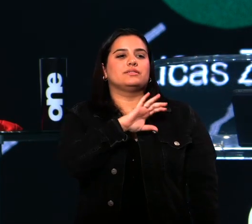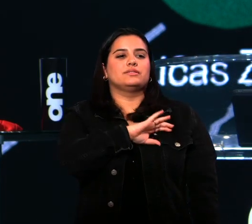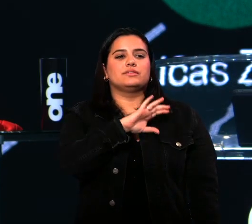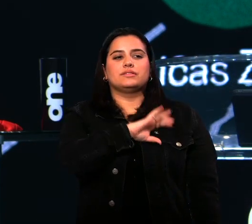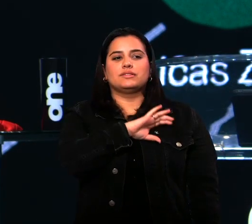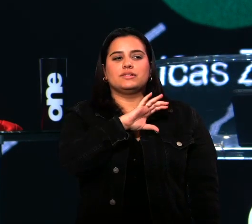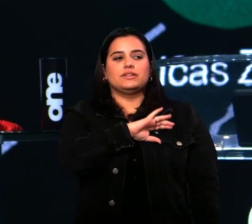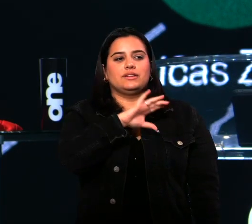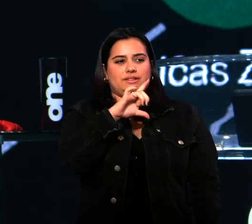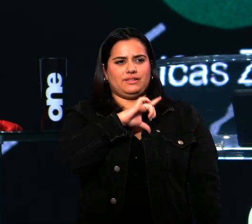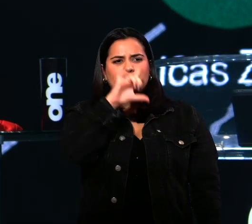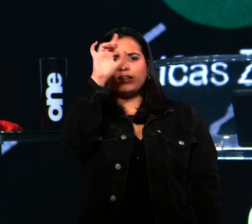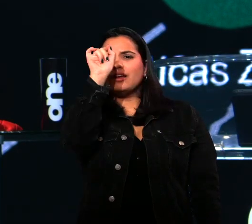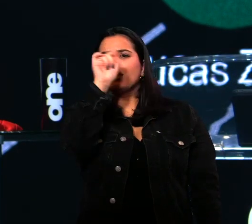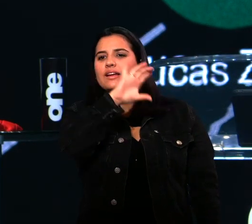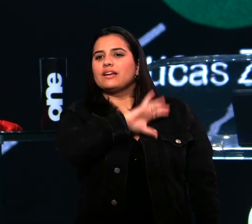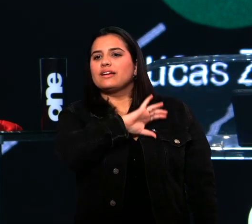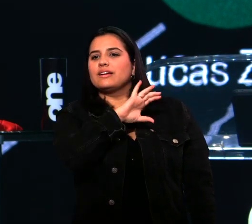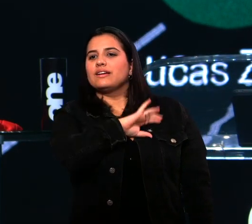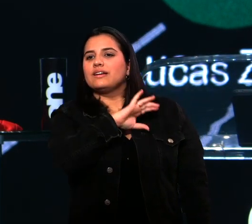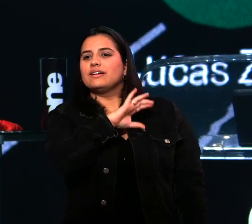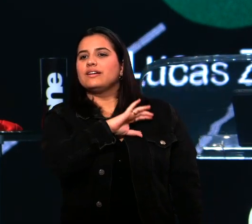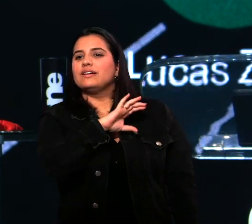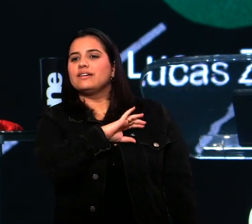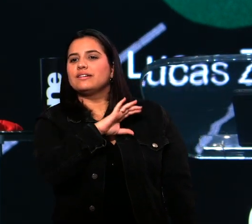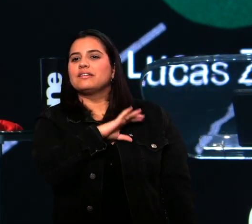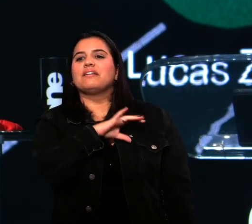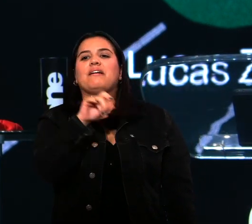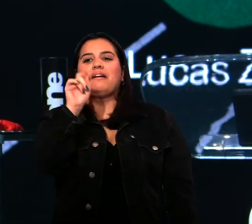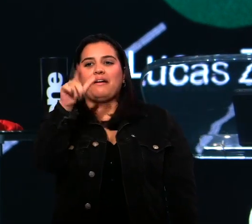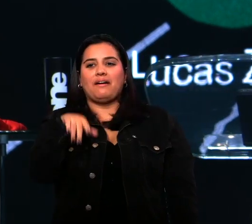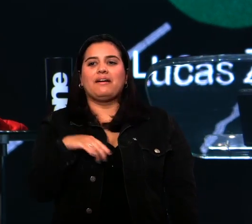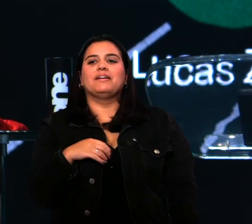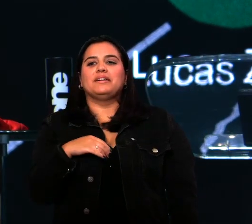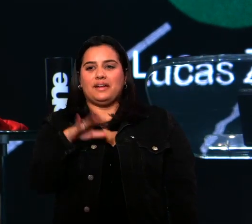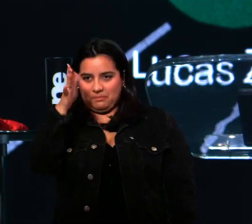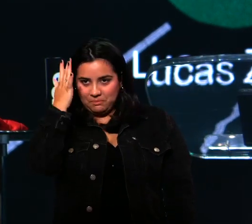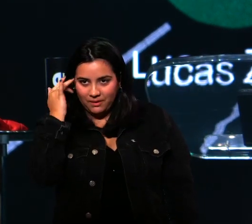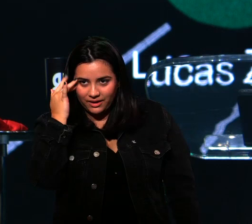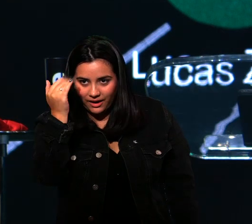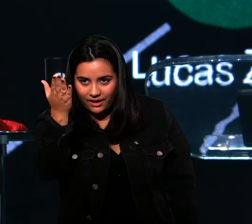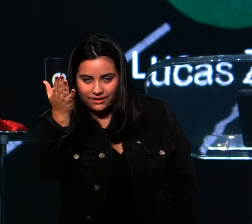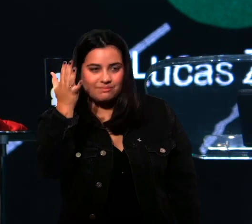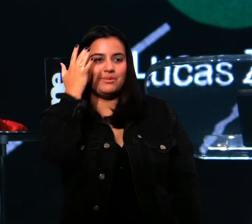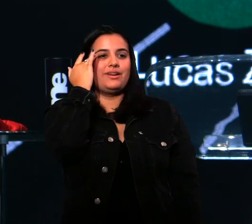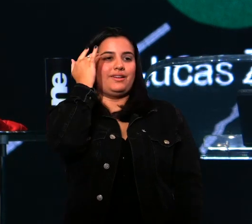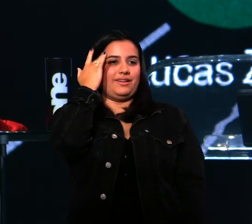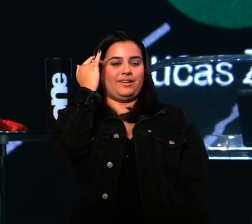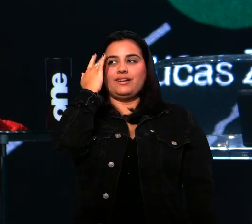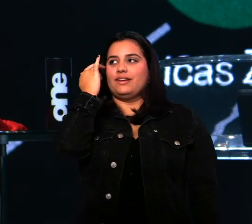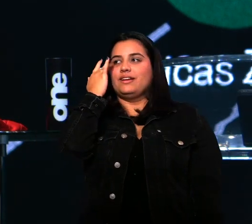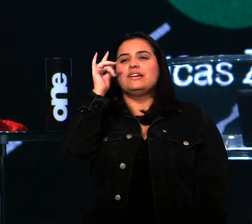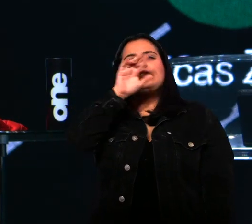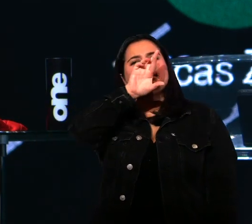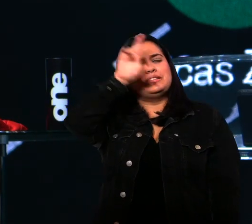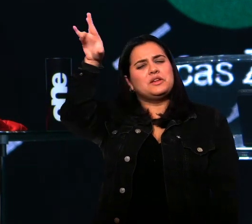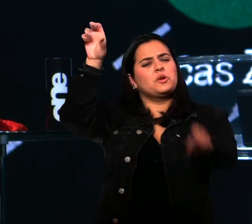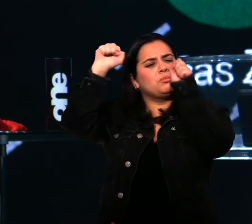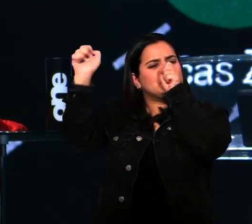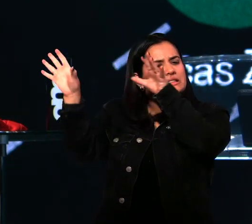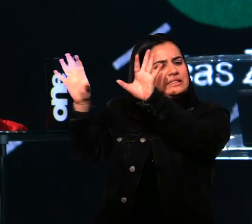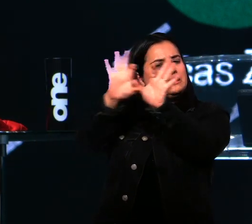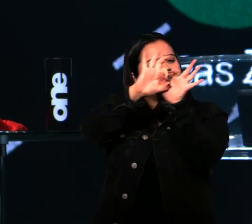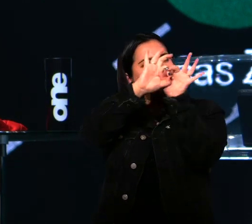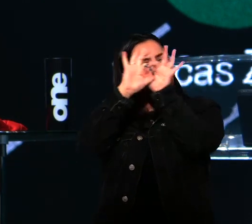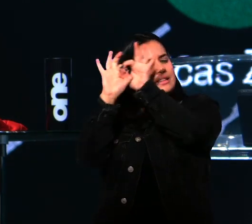Tem coxa branca aí, não? Que isso, hein? É amanhã, né? Senhor, gera unidade, empate